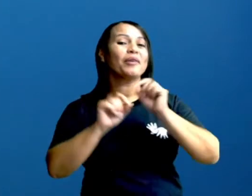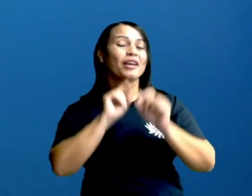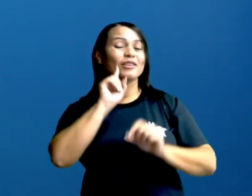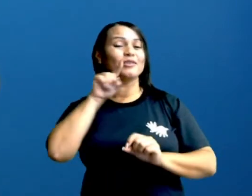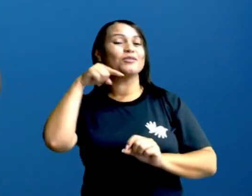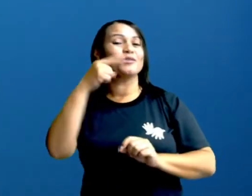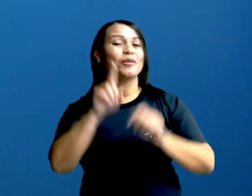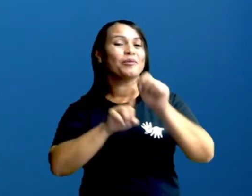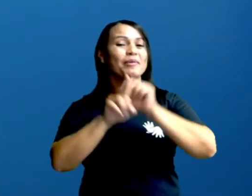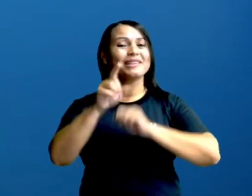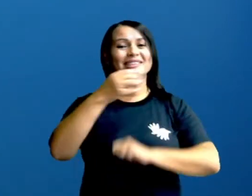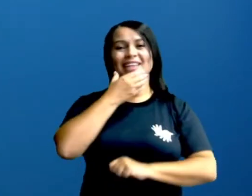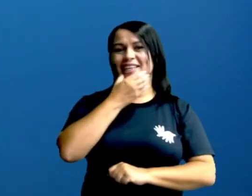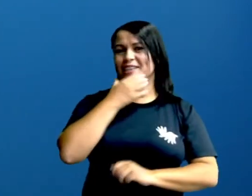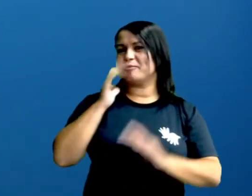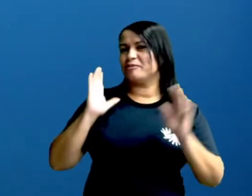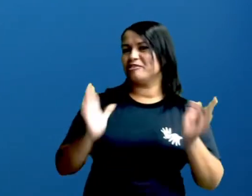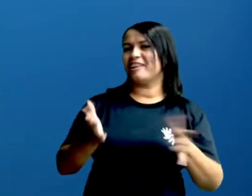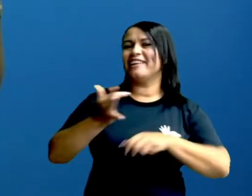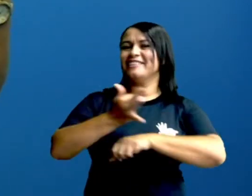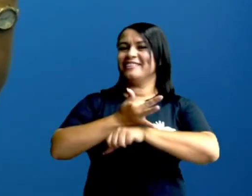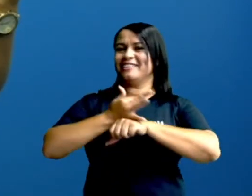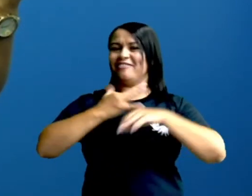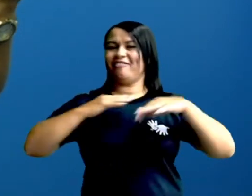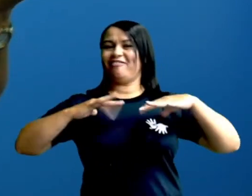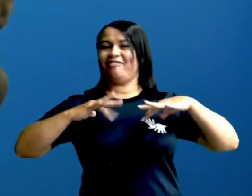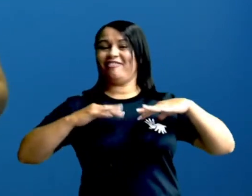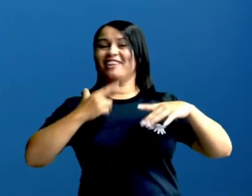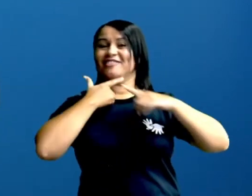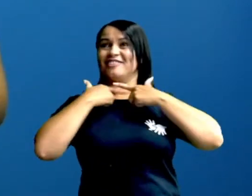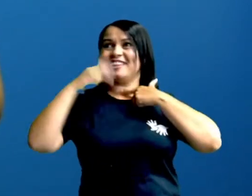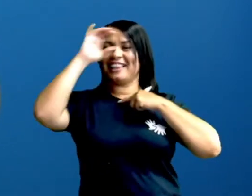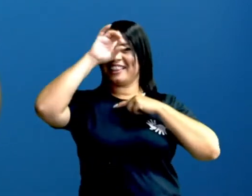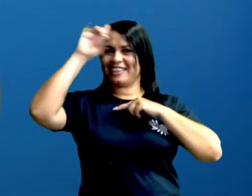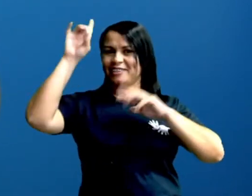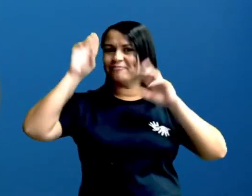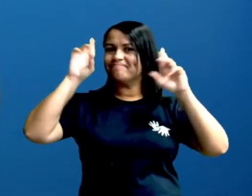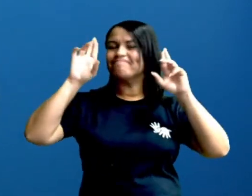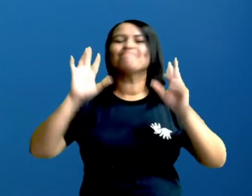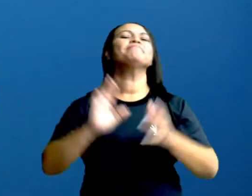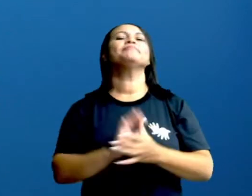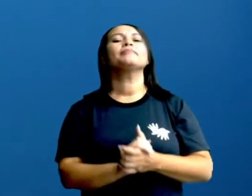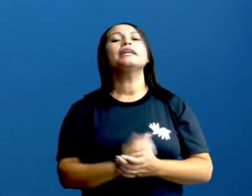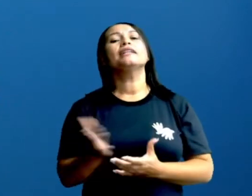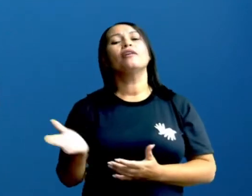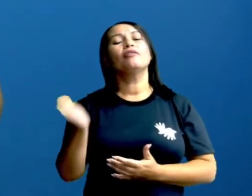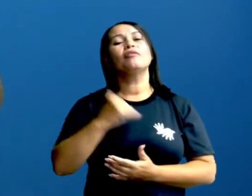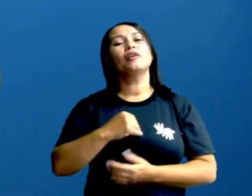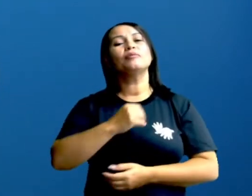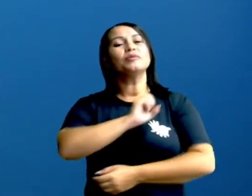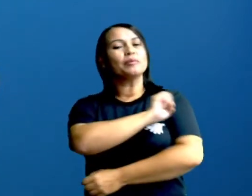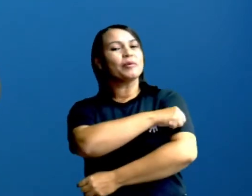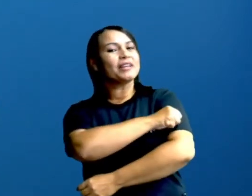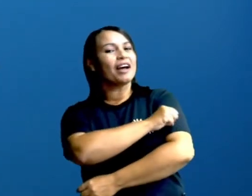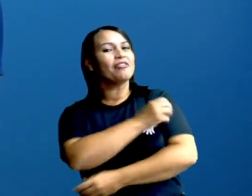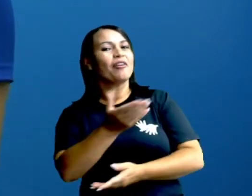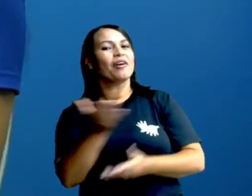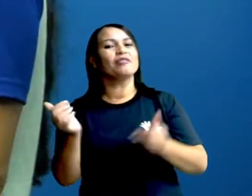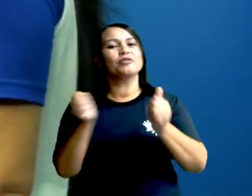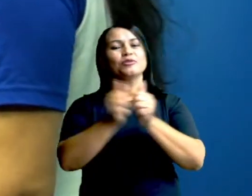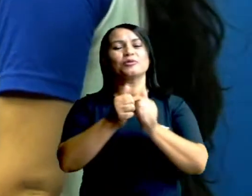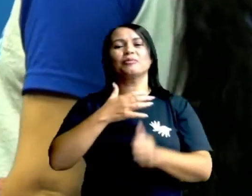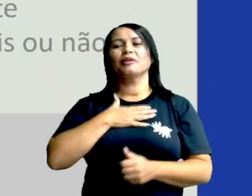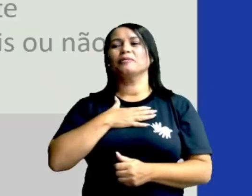em dezembro e a gente já vai estar de férias, né? Se Deus quiser e assim Ele permitir. Então vamos lá, meu oitavo ano, vem